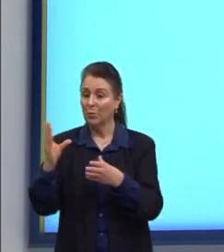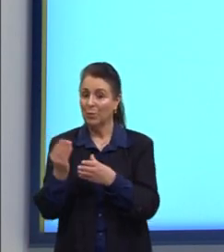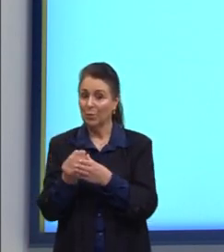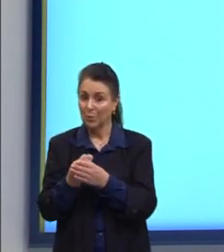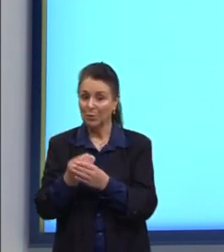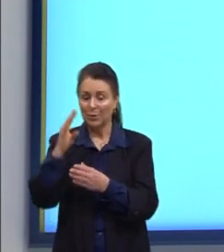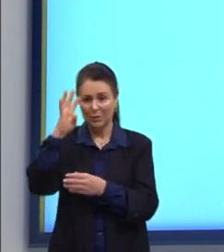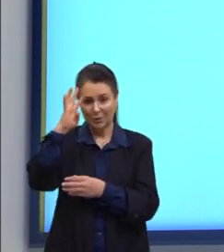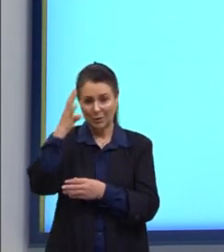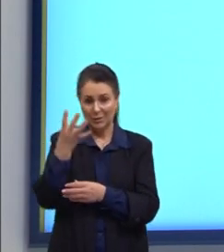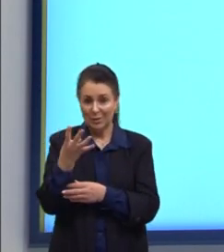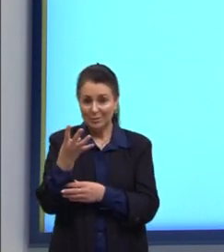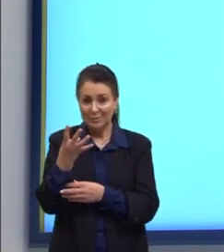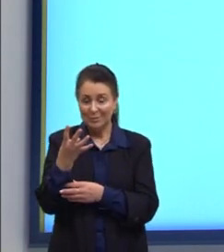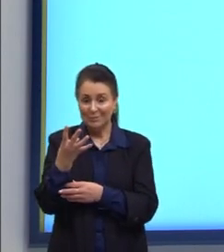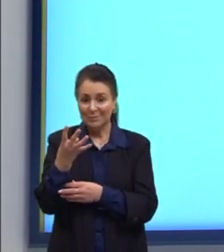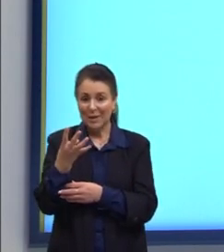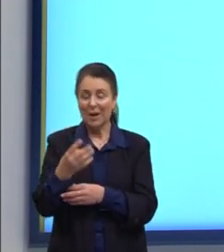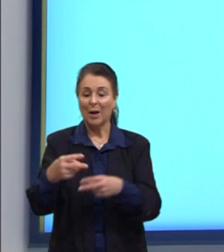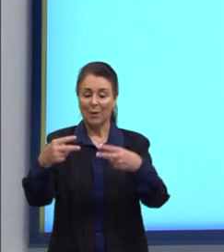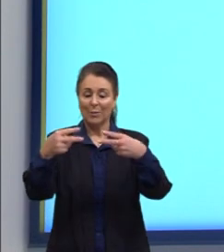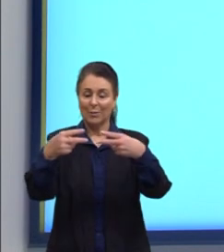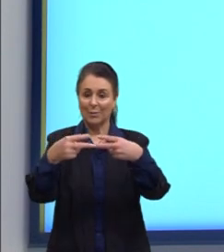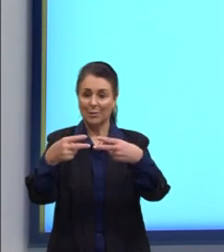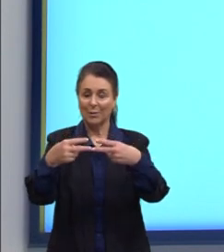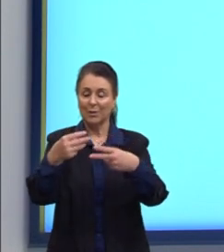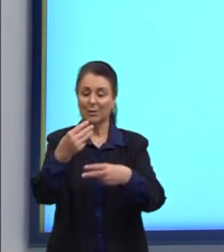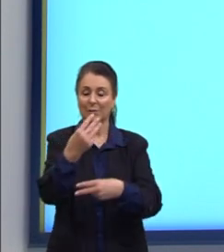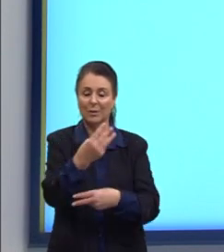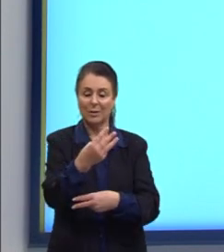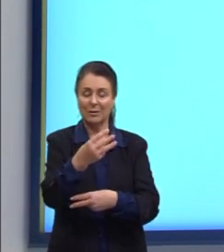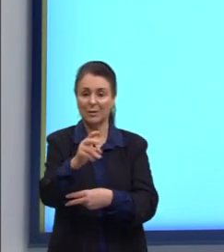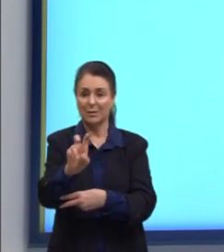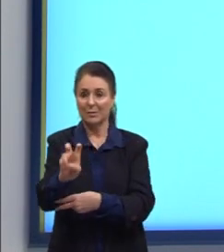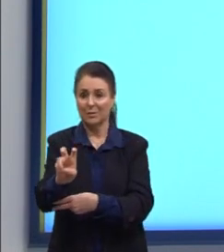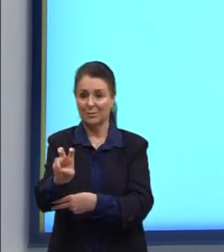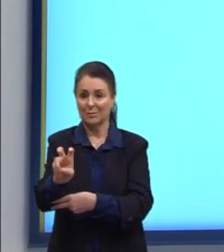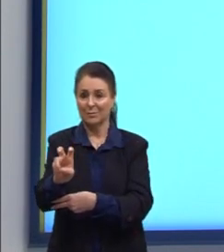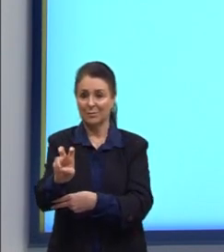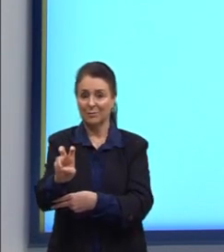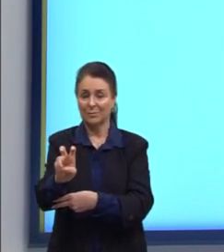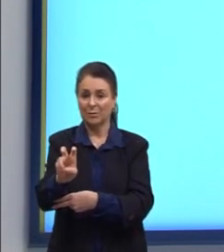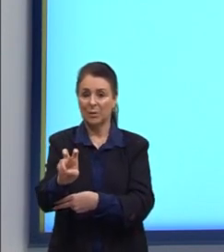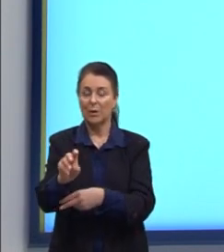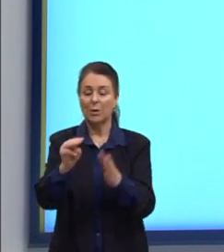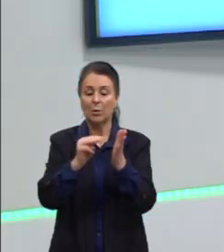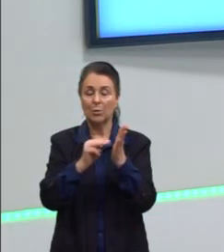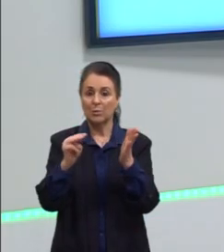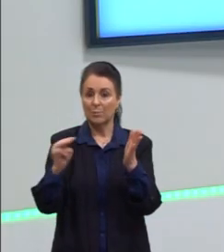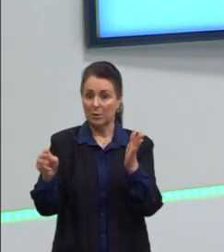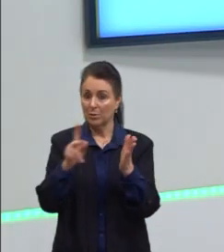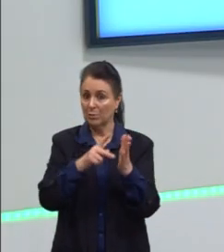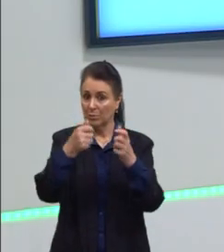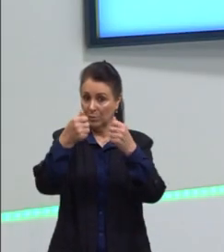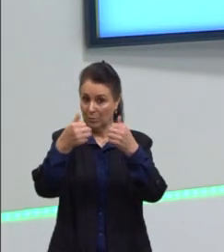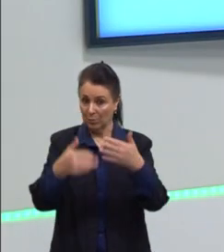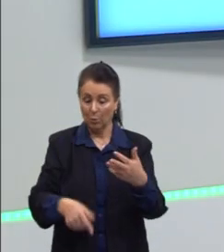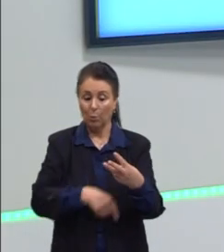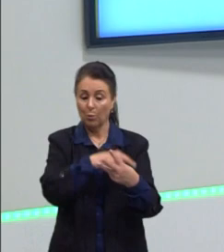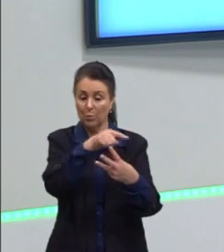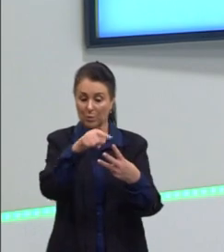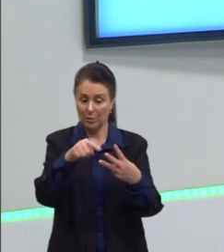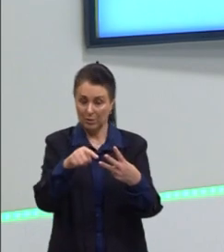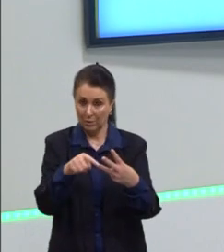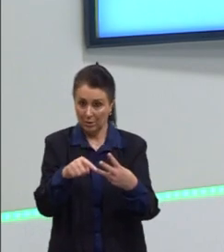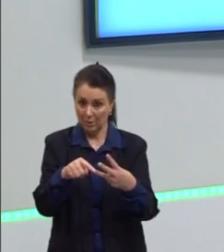solução seria esse par ordenado né três e cinco esses métodos gente então esses três métodos